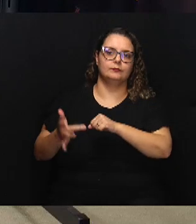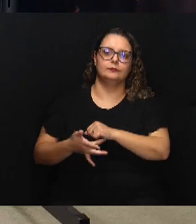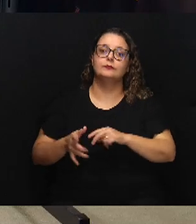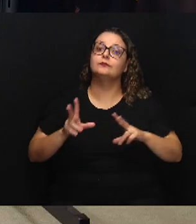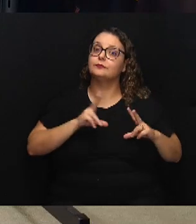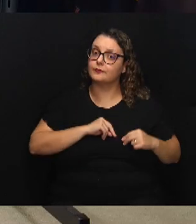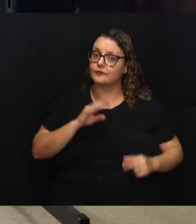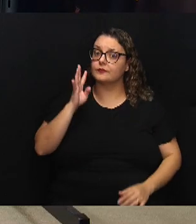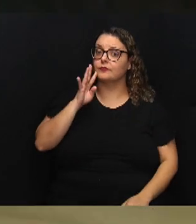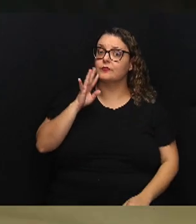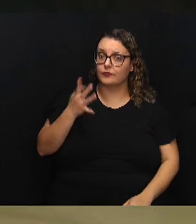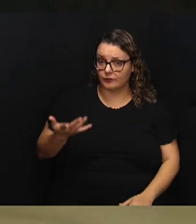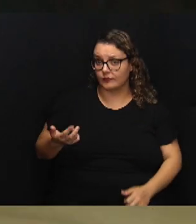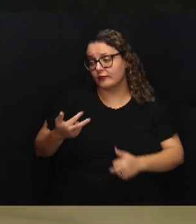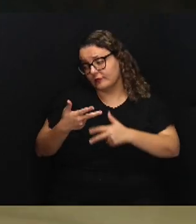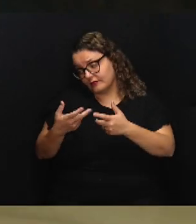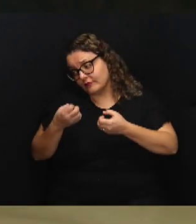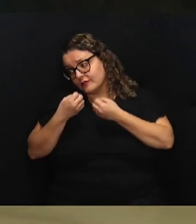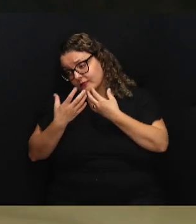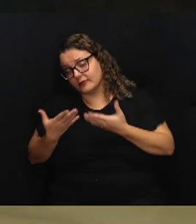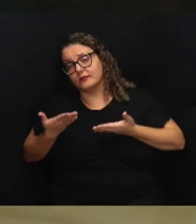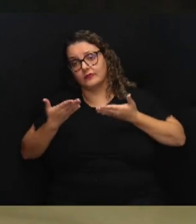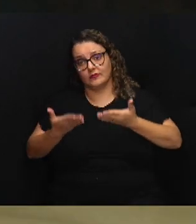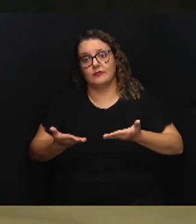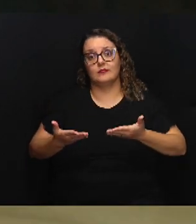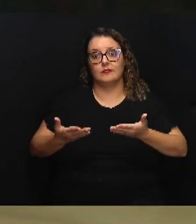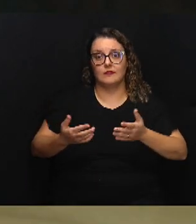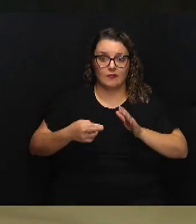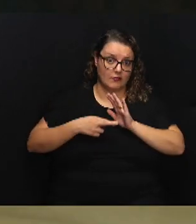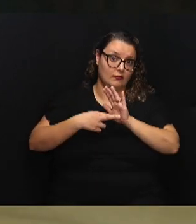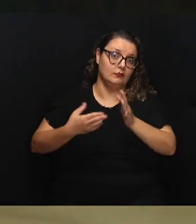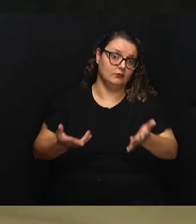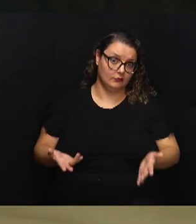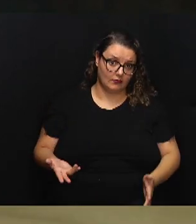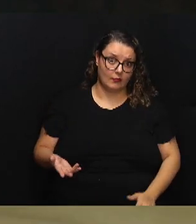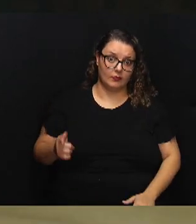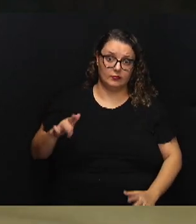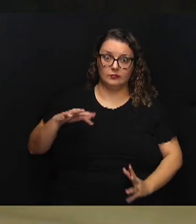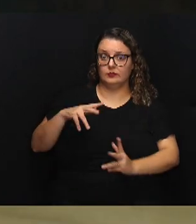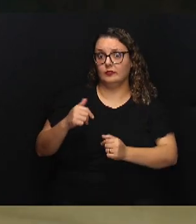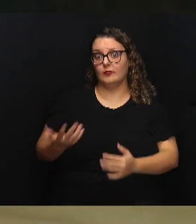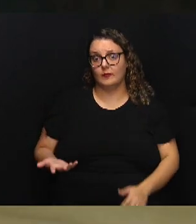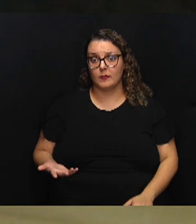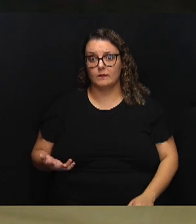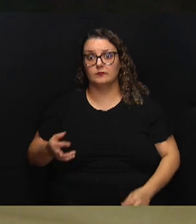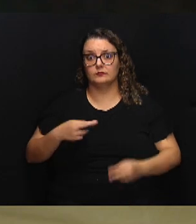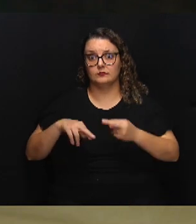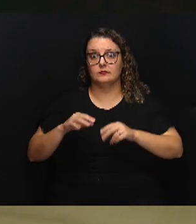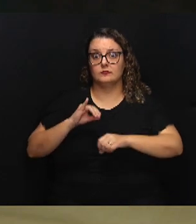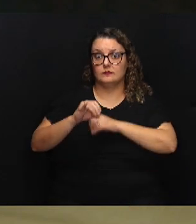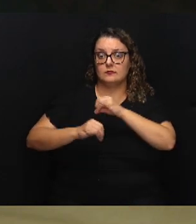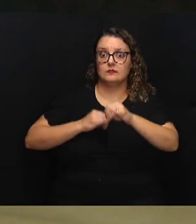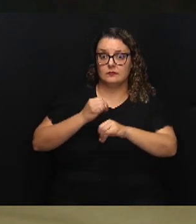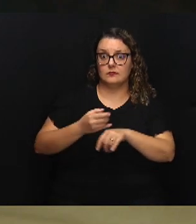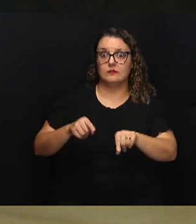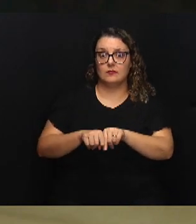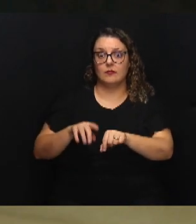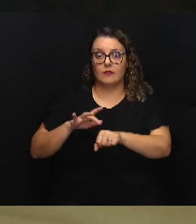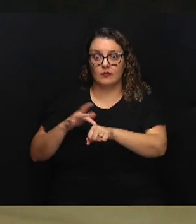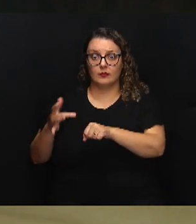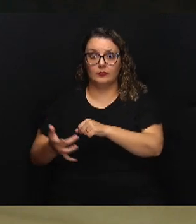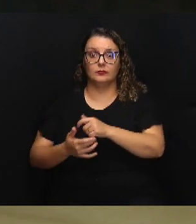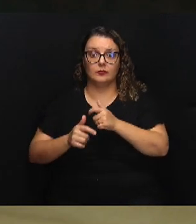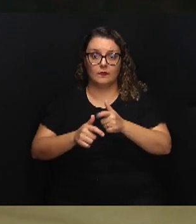que legal, né? Algo bom que a gente pode trazer referente à globalização e essa questão da internet, a rede social que